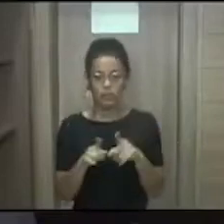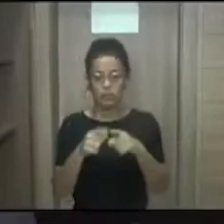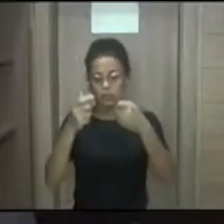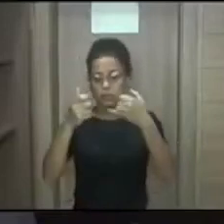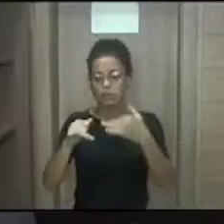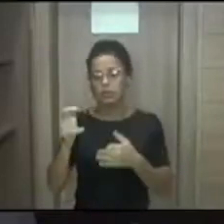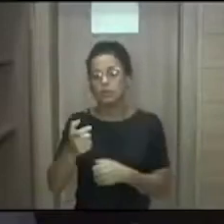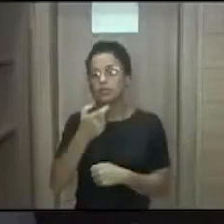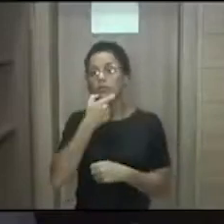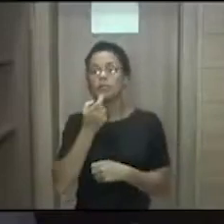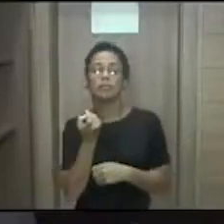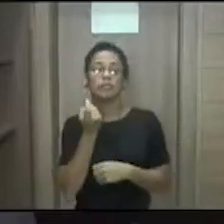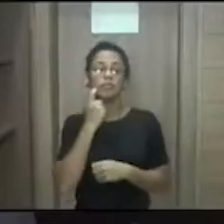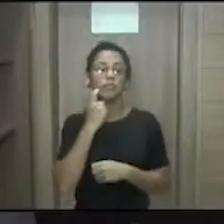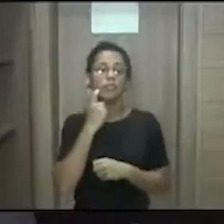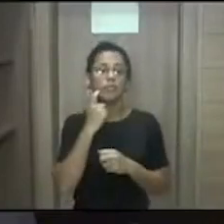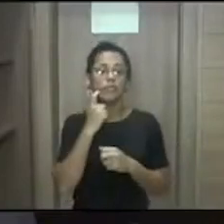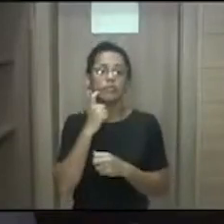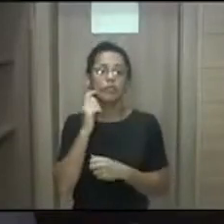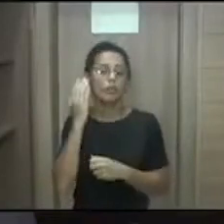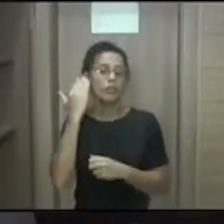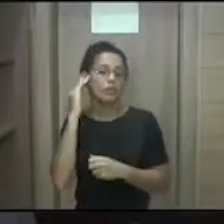ela é vista como, especialmente